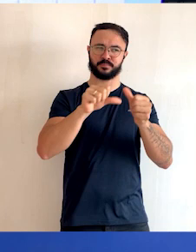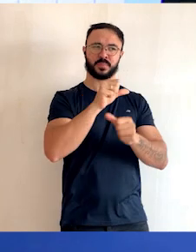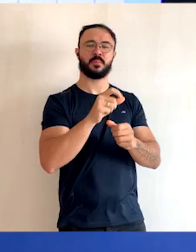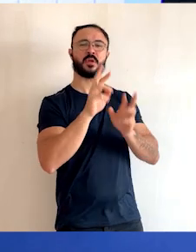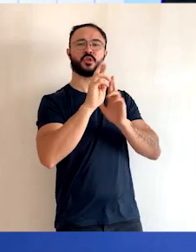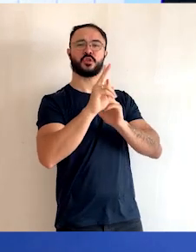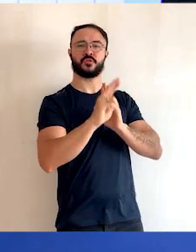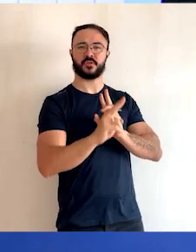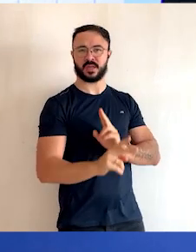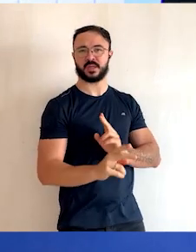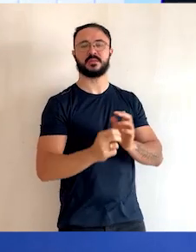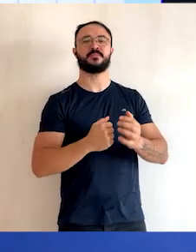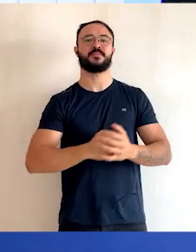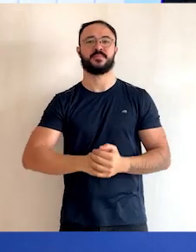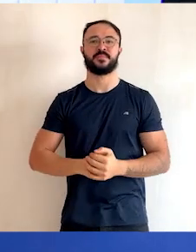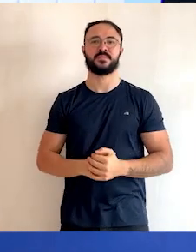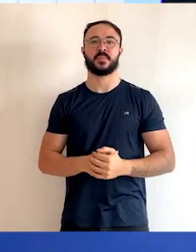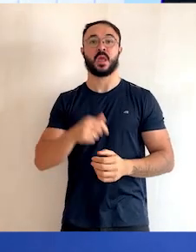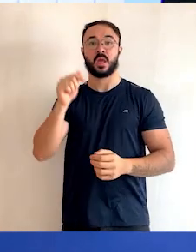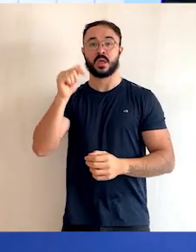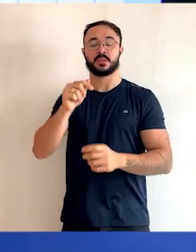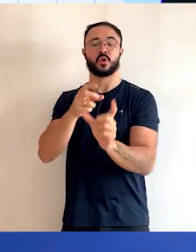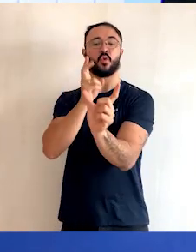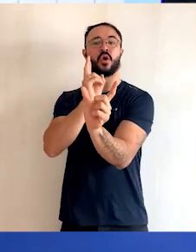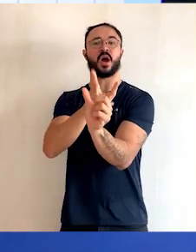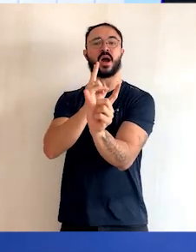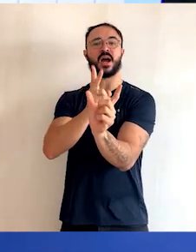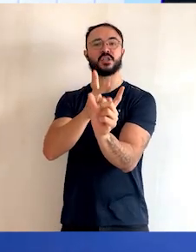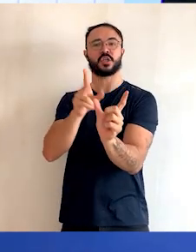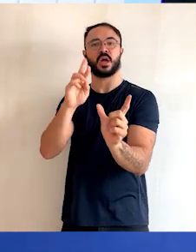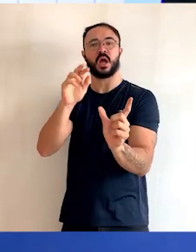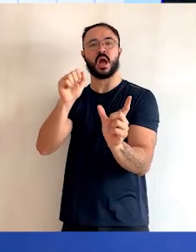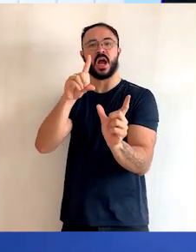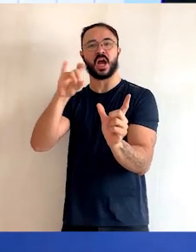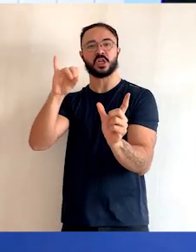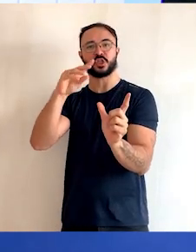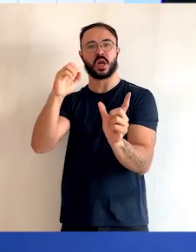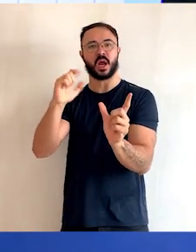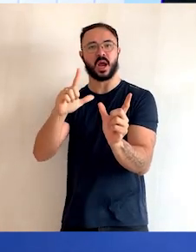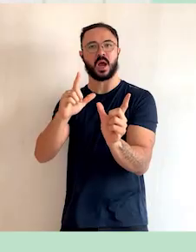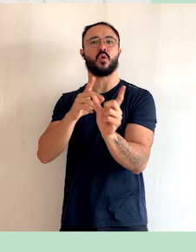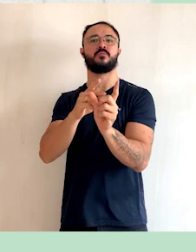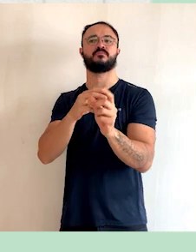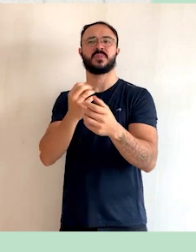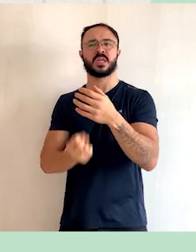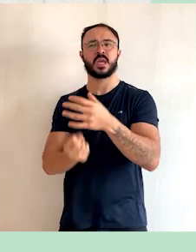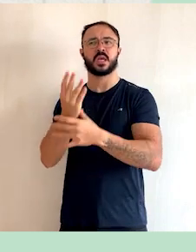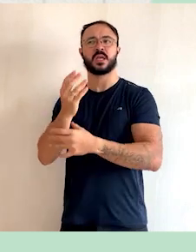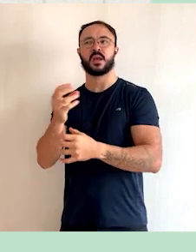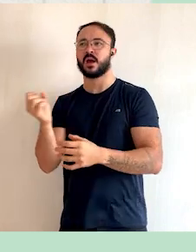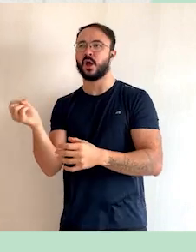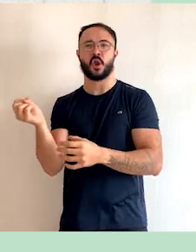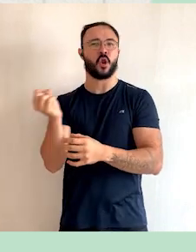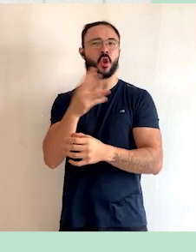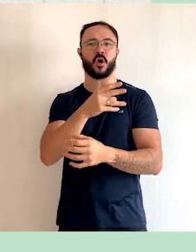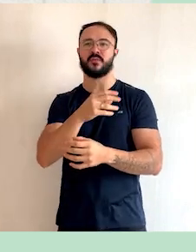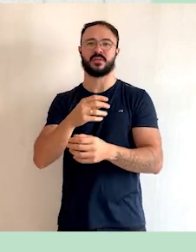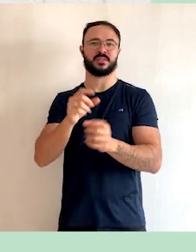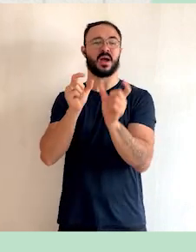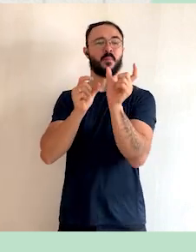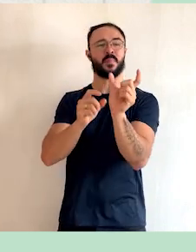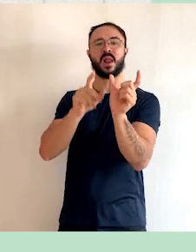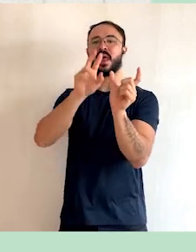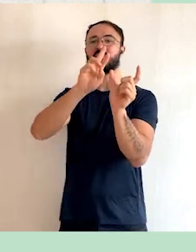palavras. São os radicais que permitem a enorme diversidade gramatical da língua portuguesa. Vejamos o exemplo do